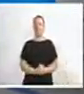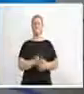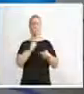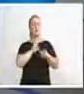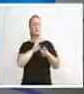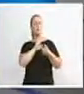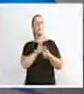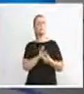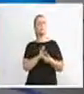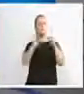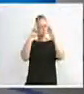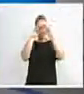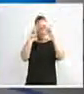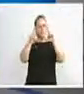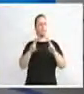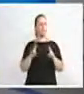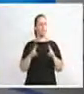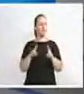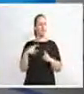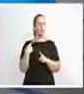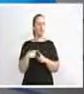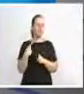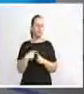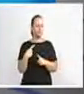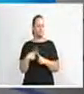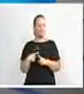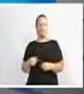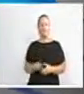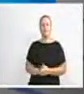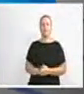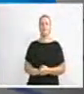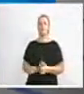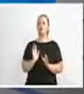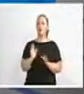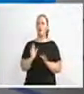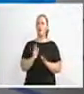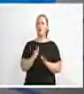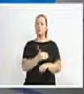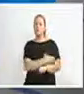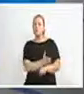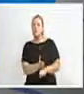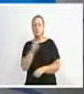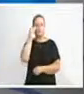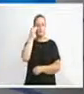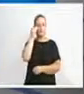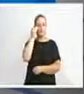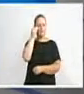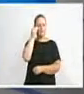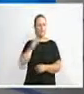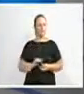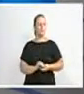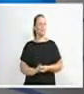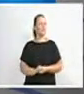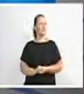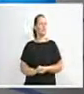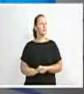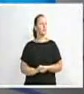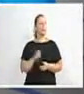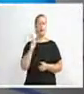mesmo, porque a gente estava buscando por isso há muito tempo. Com certeza isso é uma grande conquista,